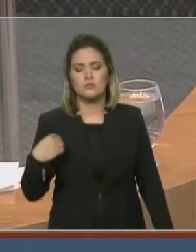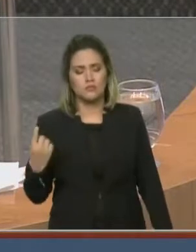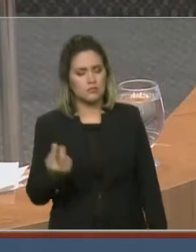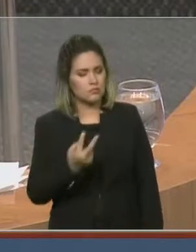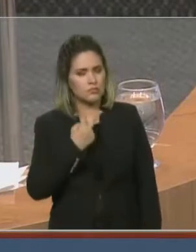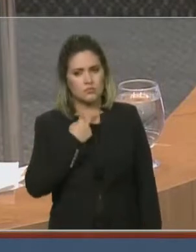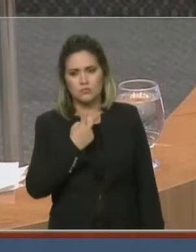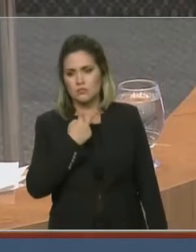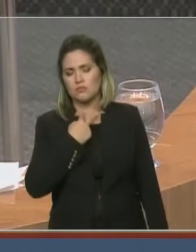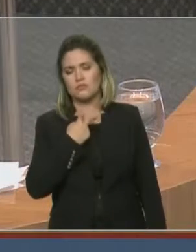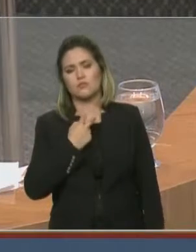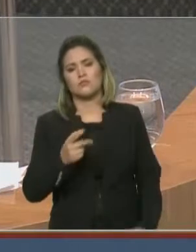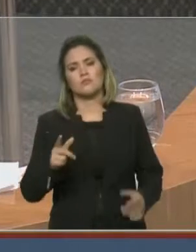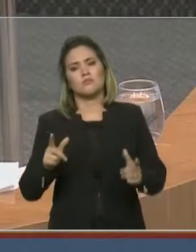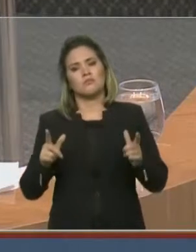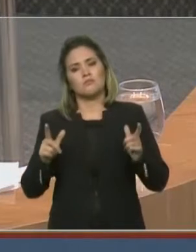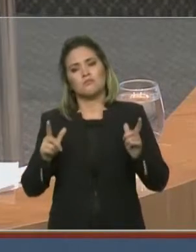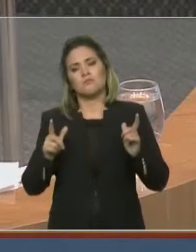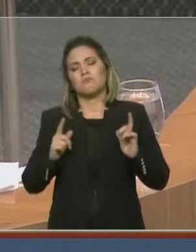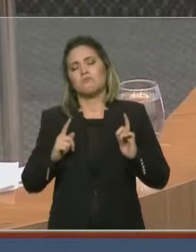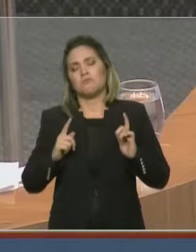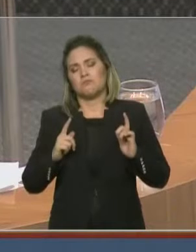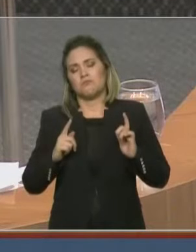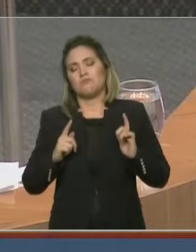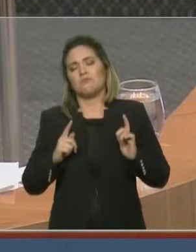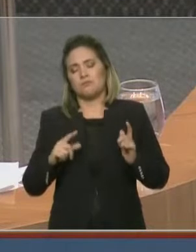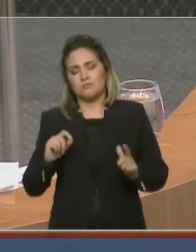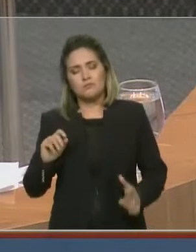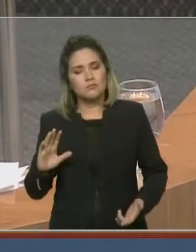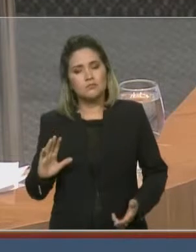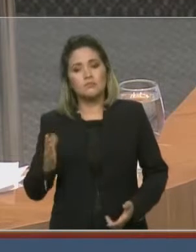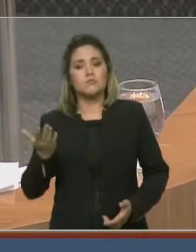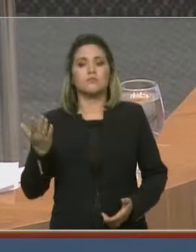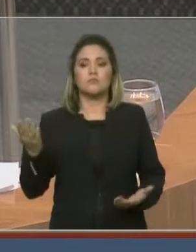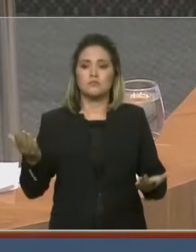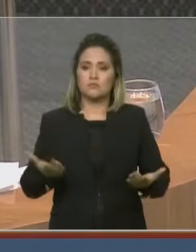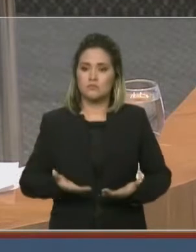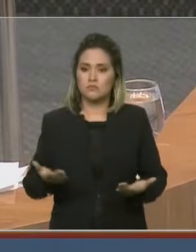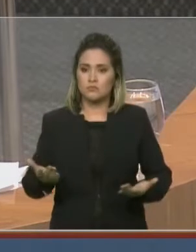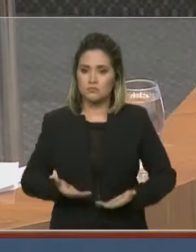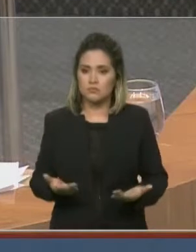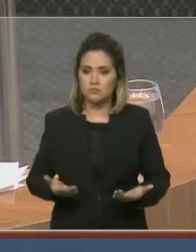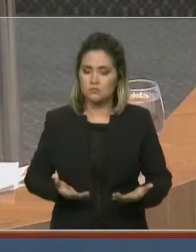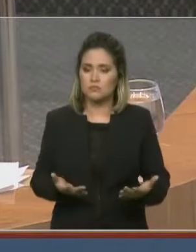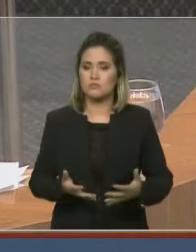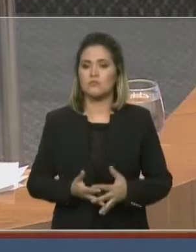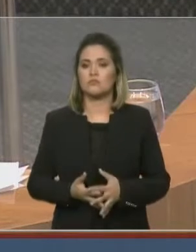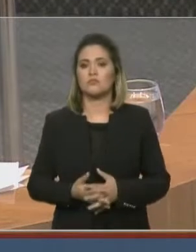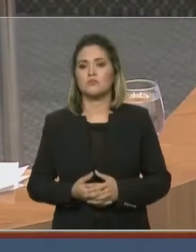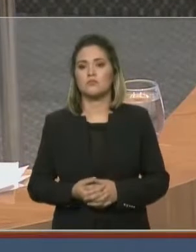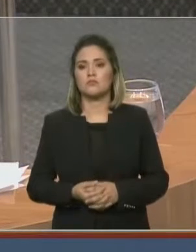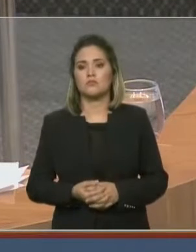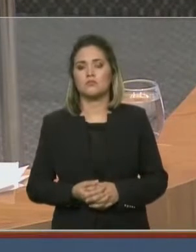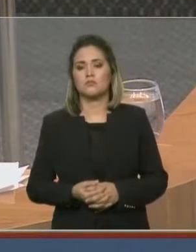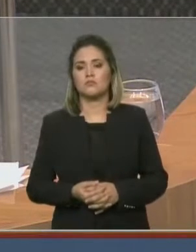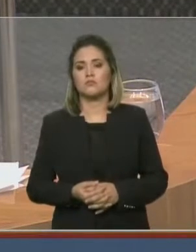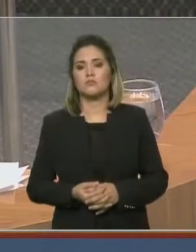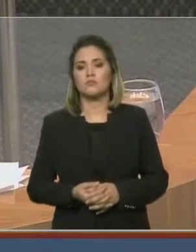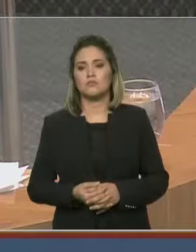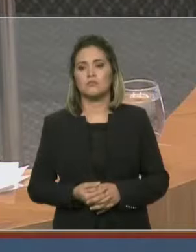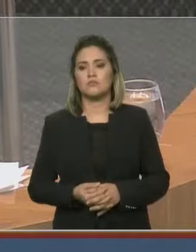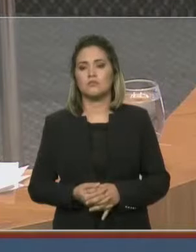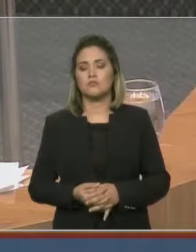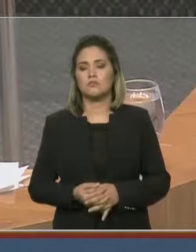conformar com estes dias, com os dias atuais, como diz nas Escrituras,